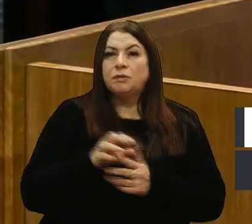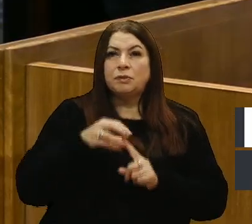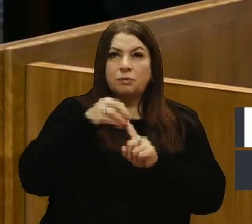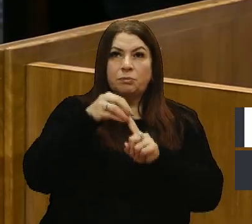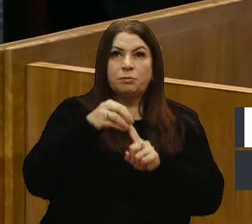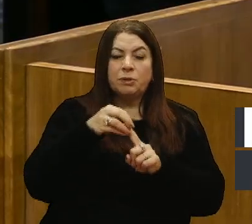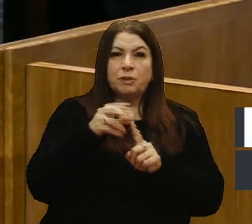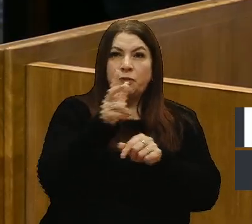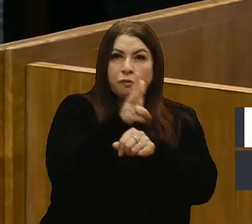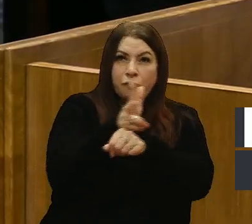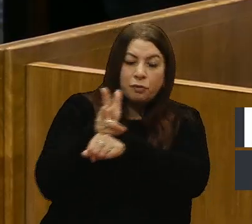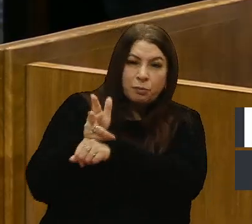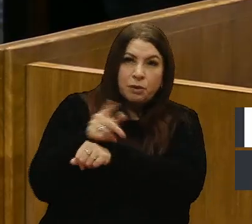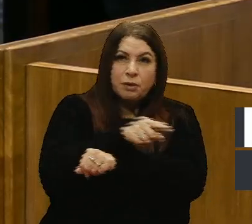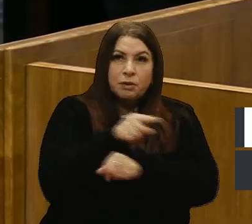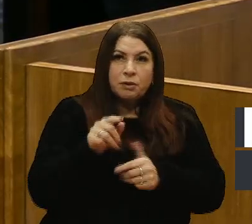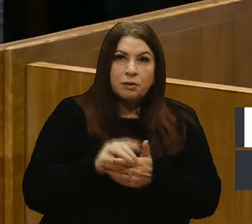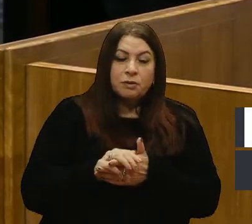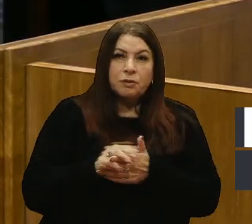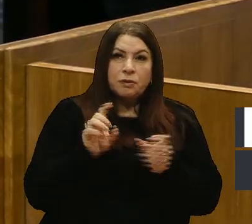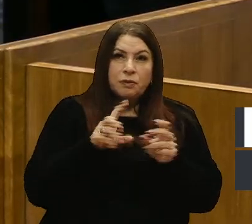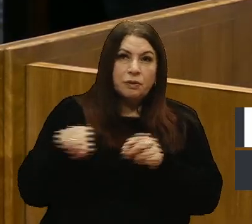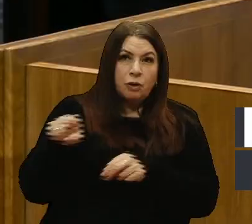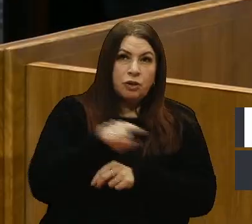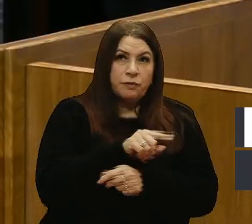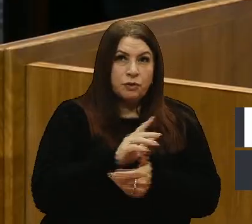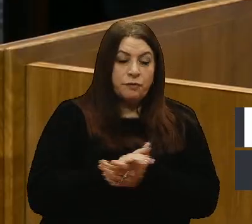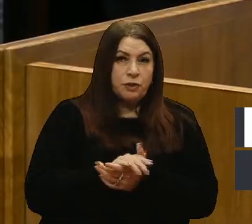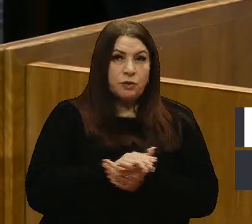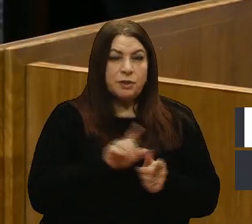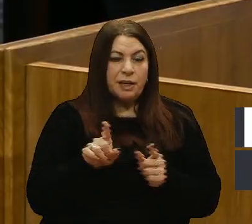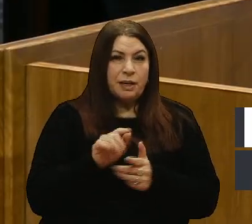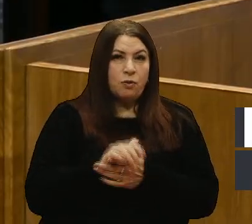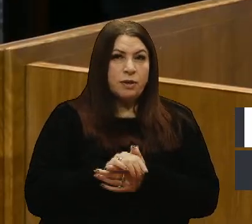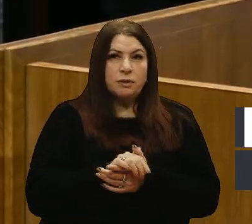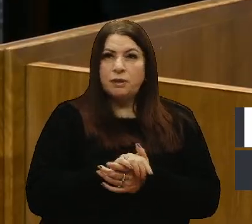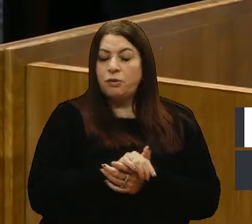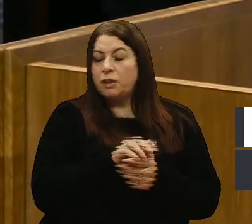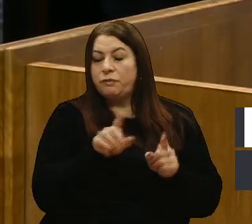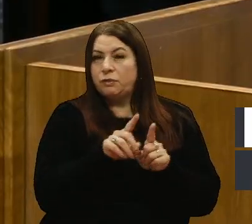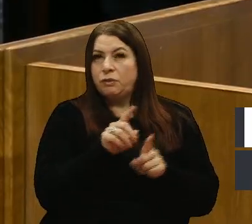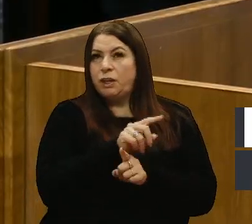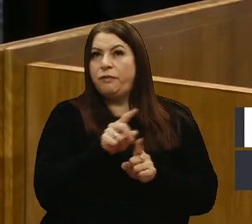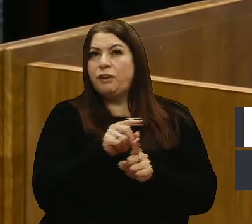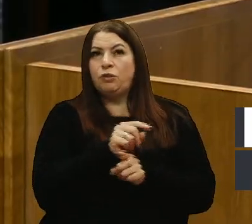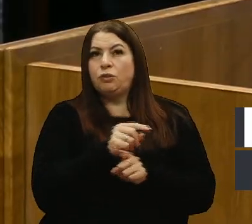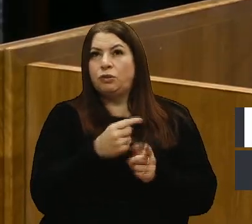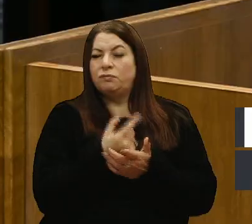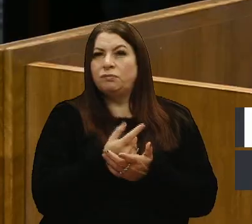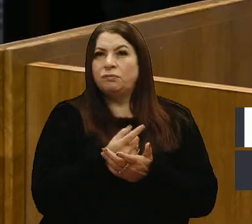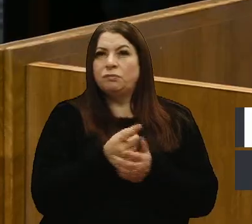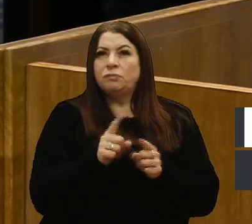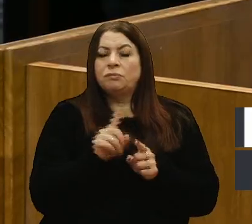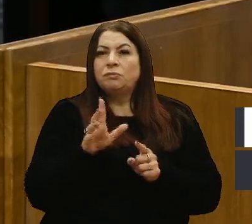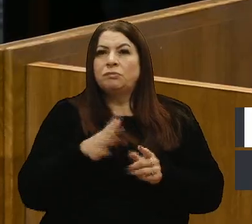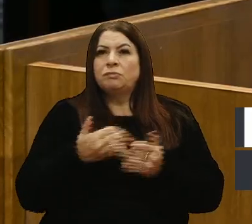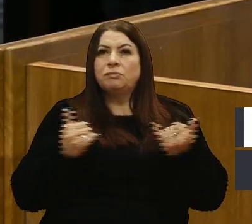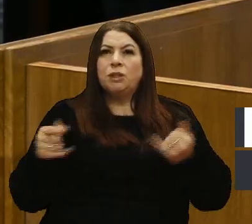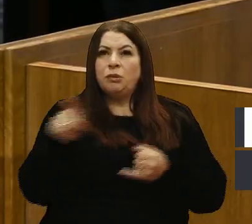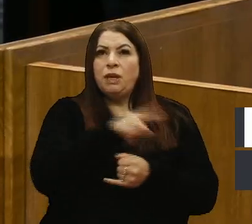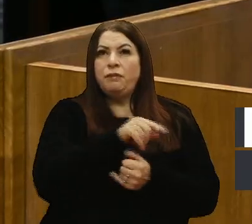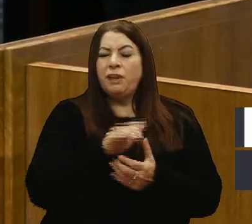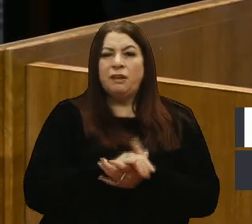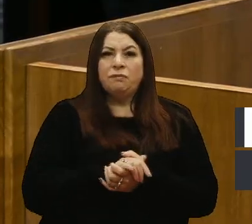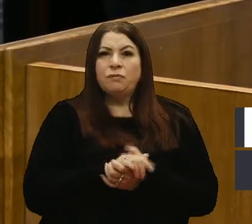principalmente filmando, né, comercializando, então, essas imagens, e é isso que nos deixa muito perplexos.